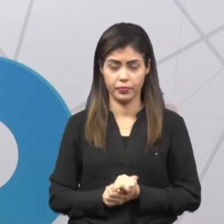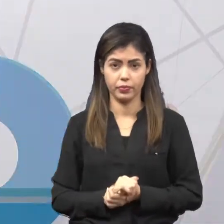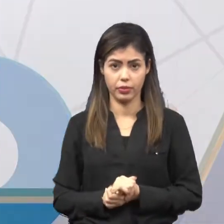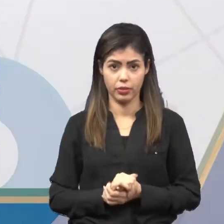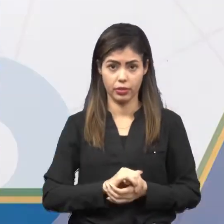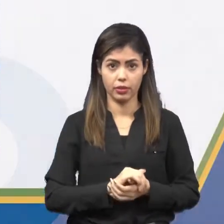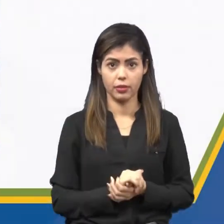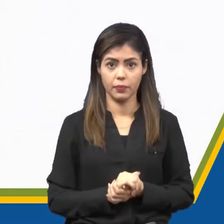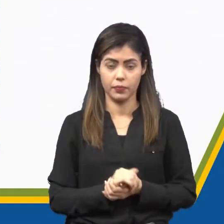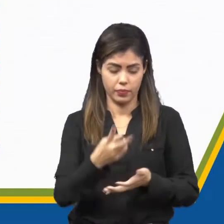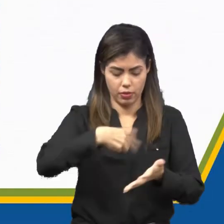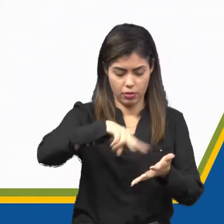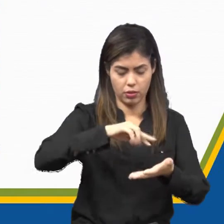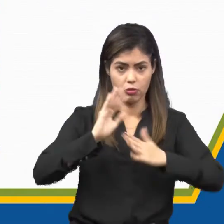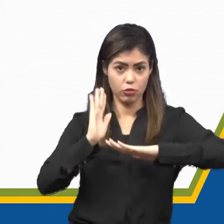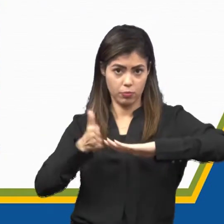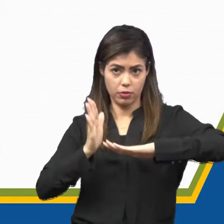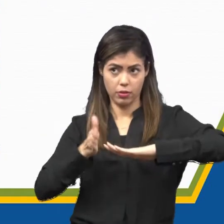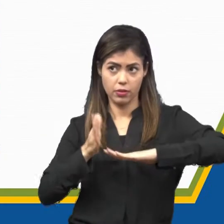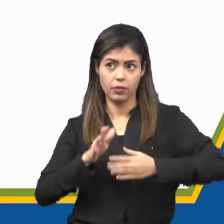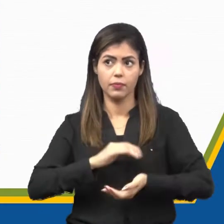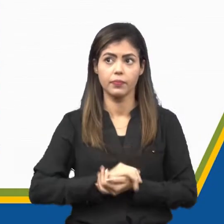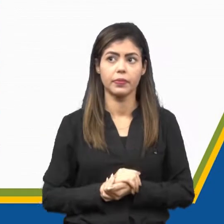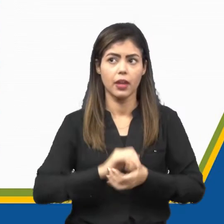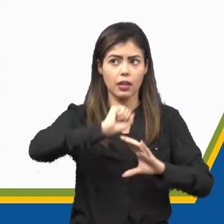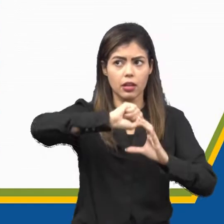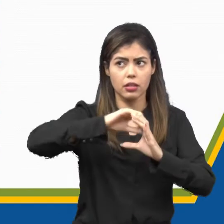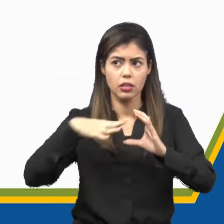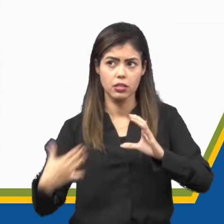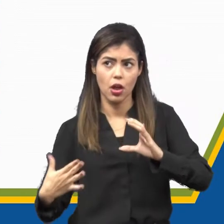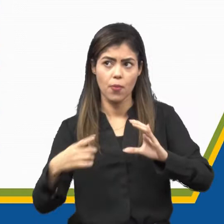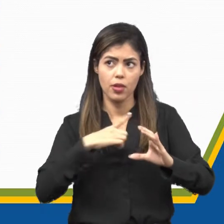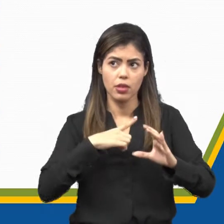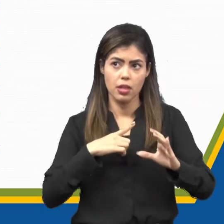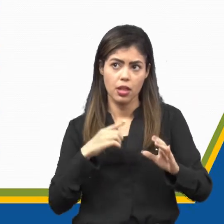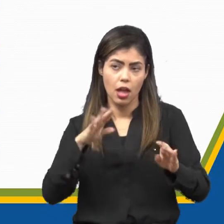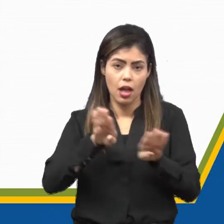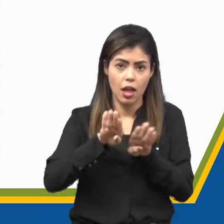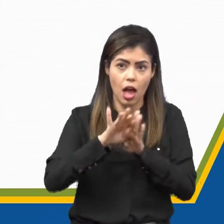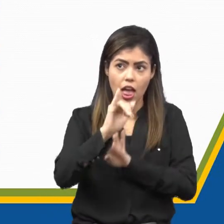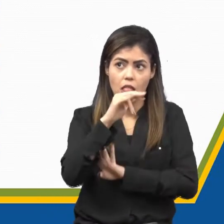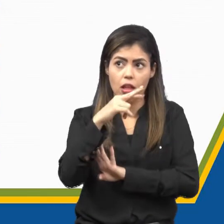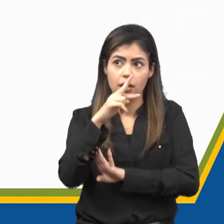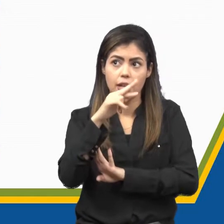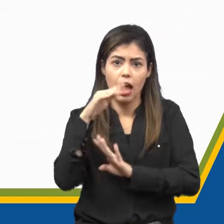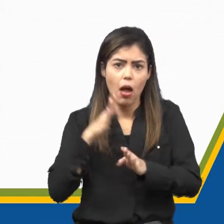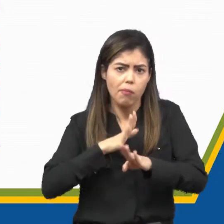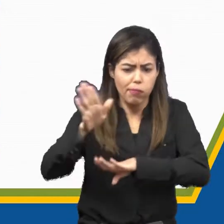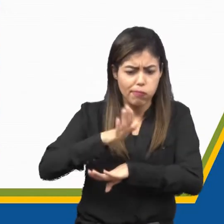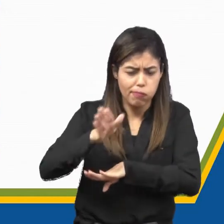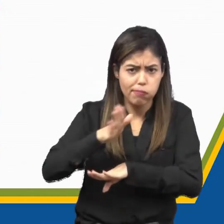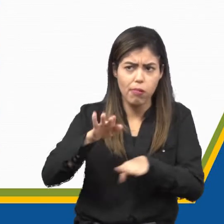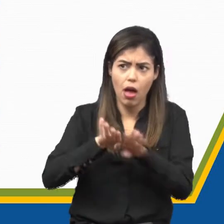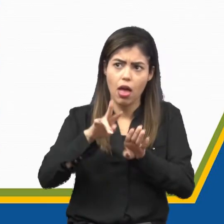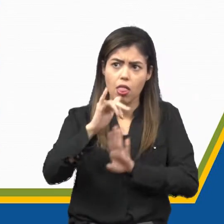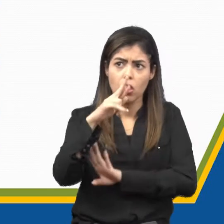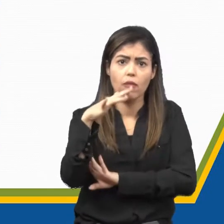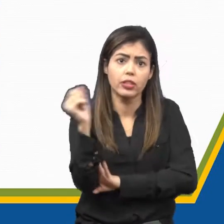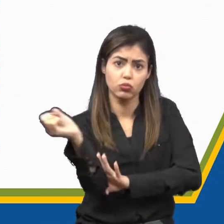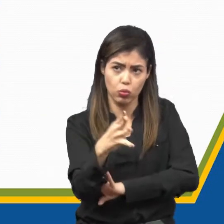olha, a dança contemporânea se caracteriza por propor intensas inovações